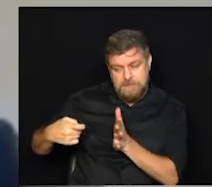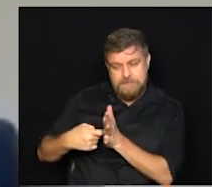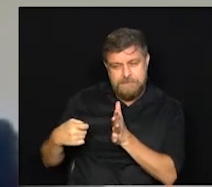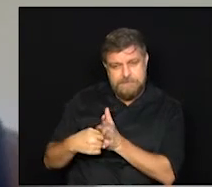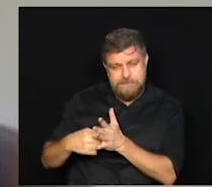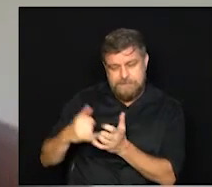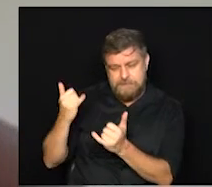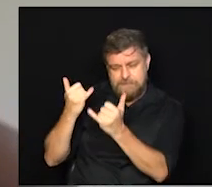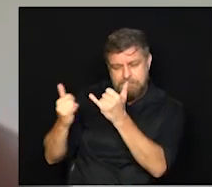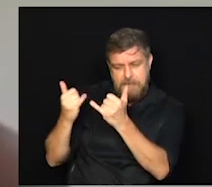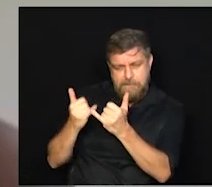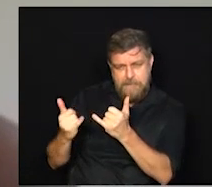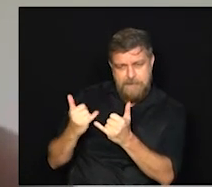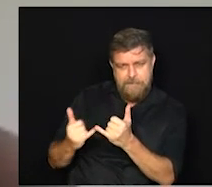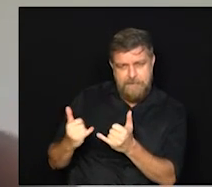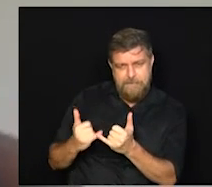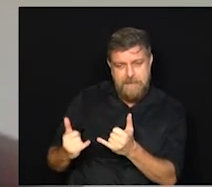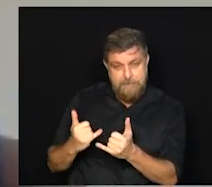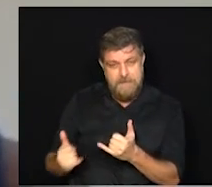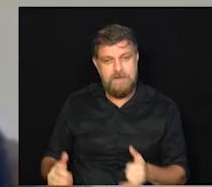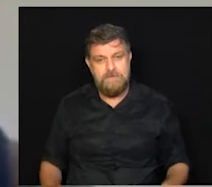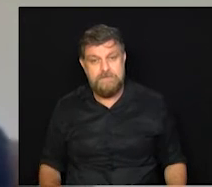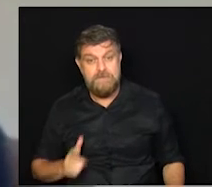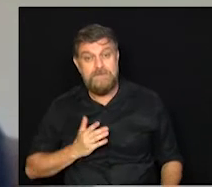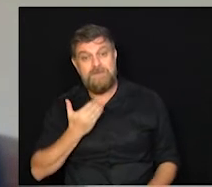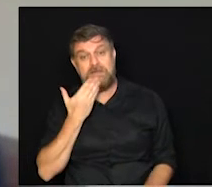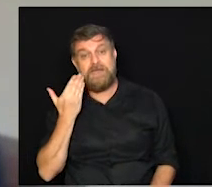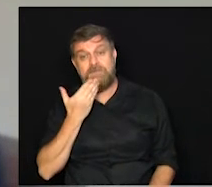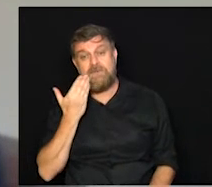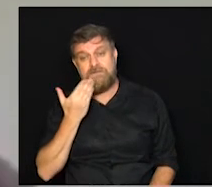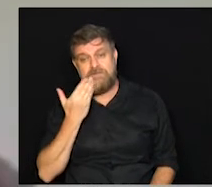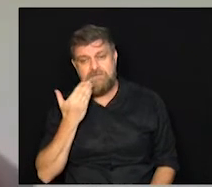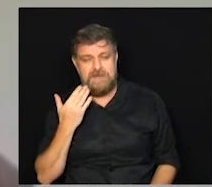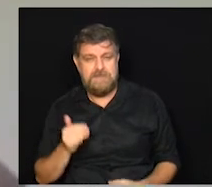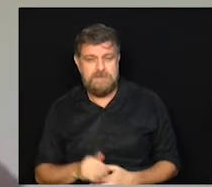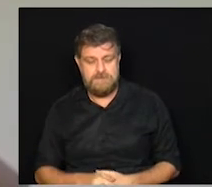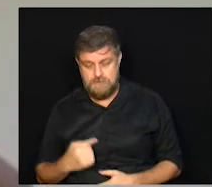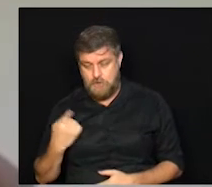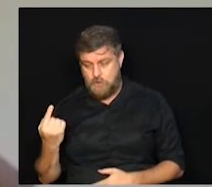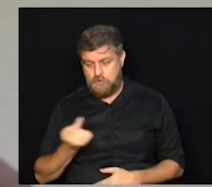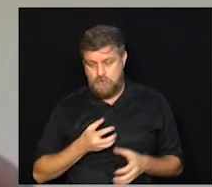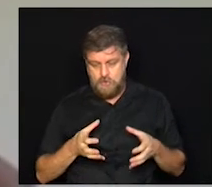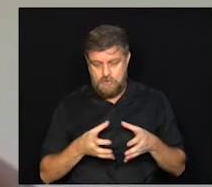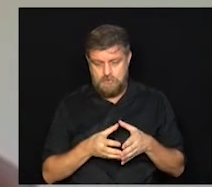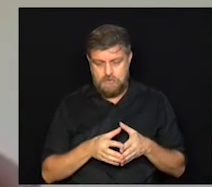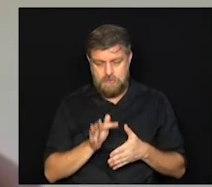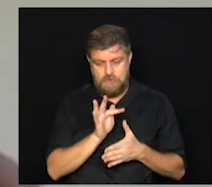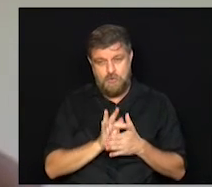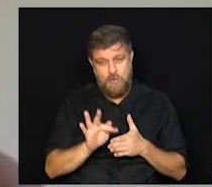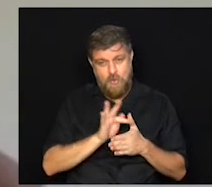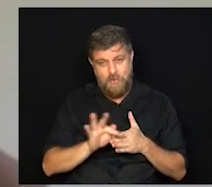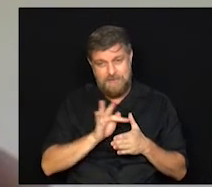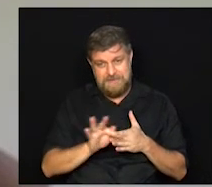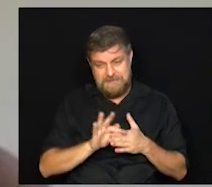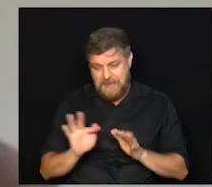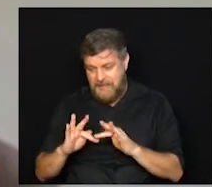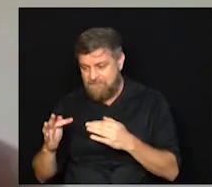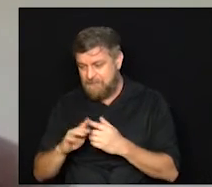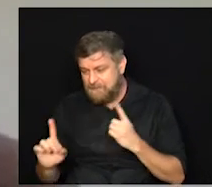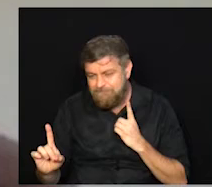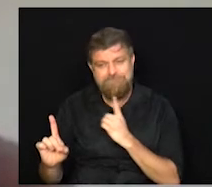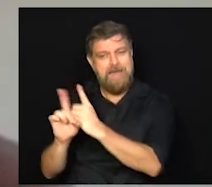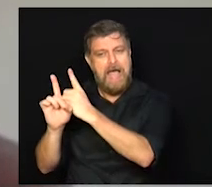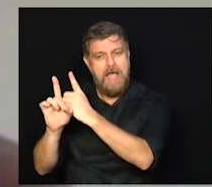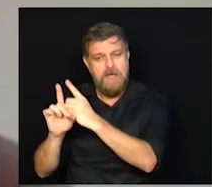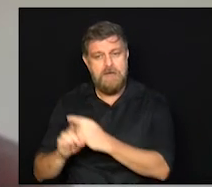esse mesmo caso, e isso facilitava muito, por exemplo, nós do Conselho Tutelar, a localizar a família, né?